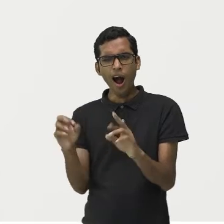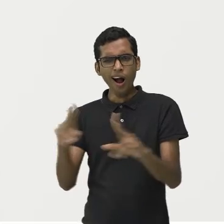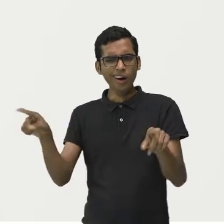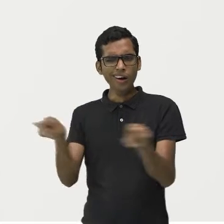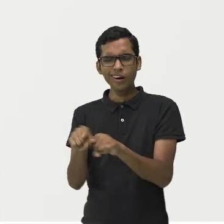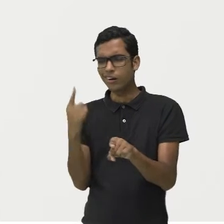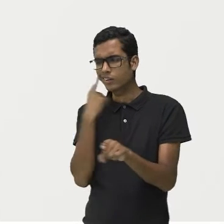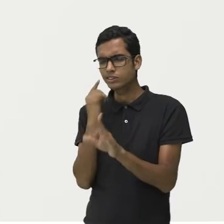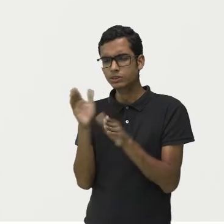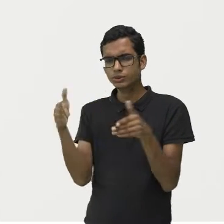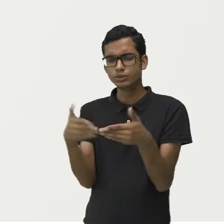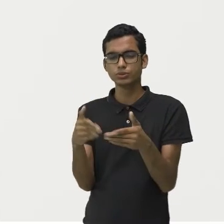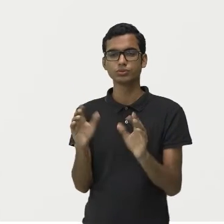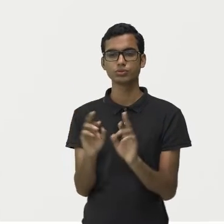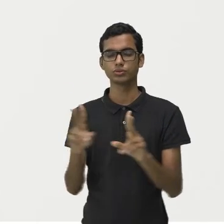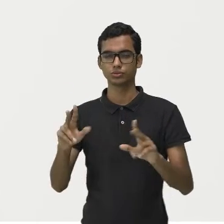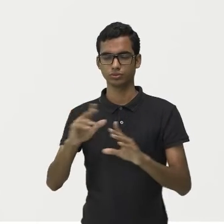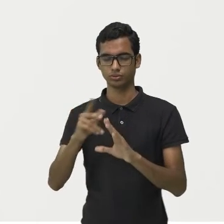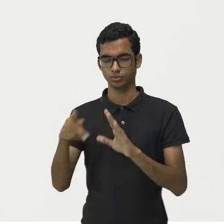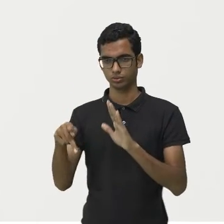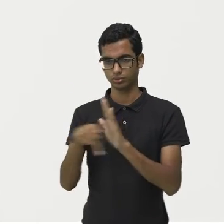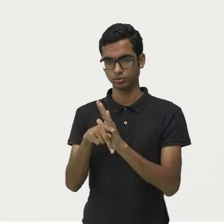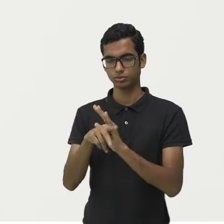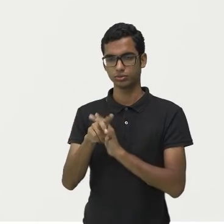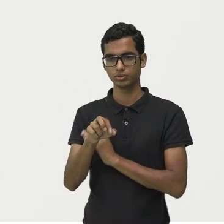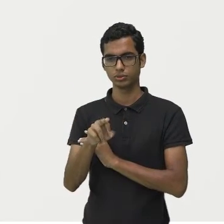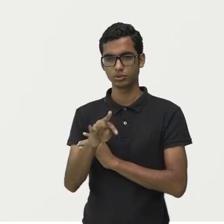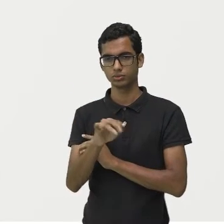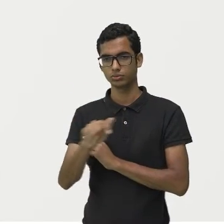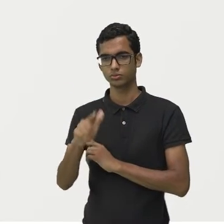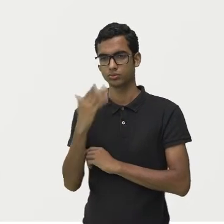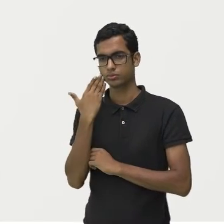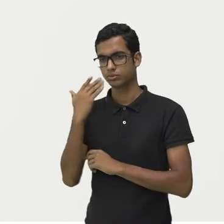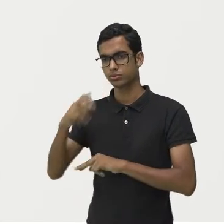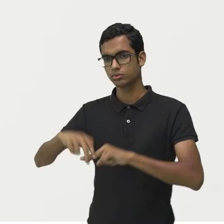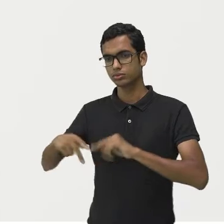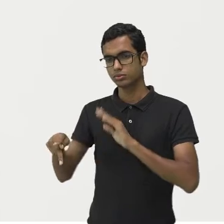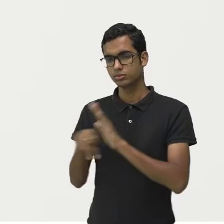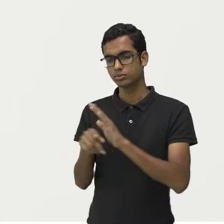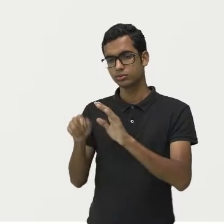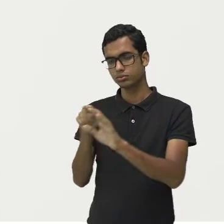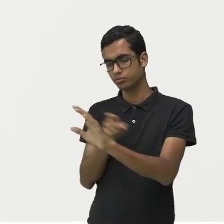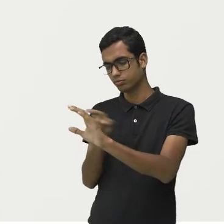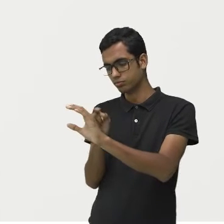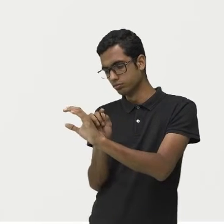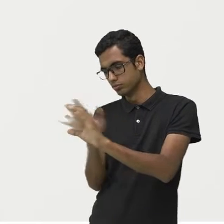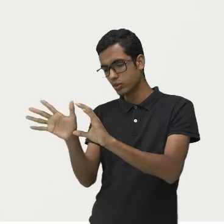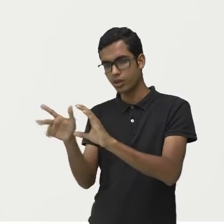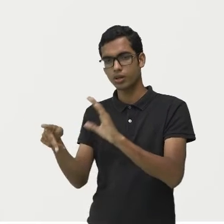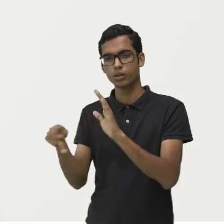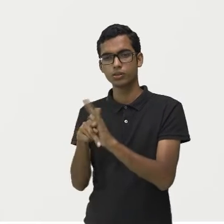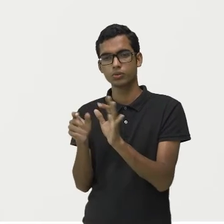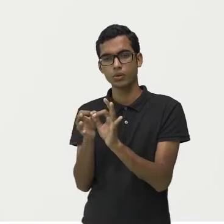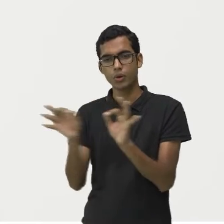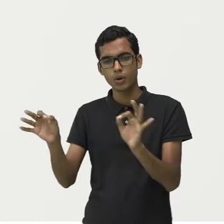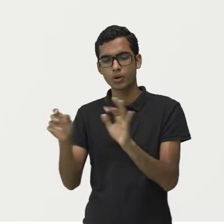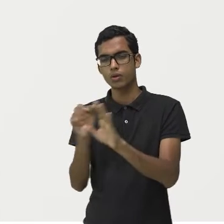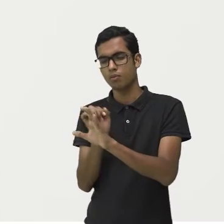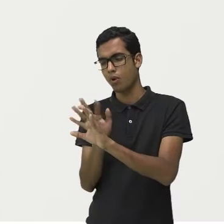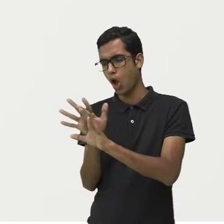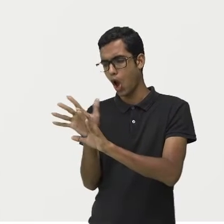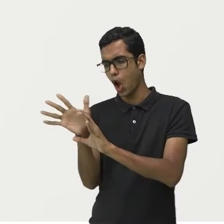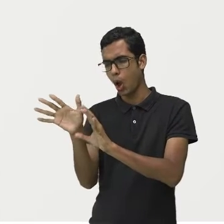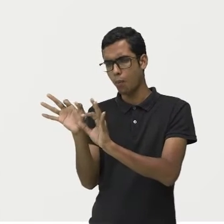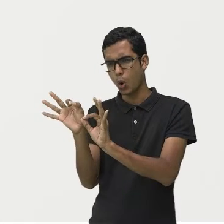divergente e o foco dele é um foco virtual. Isso porque esse ponto só é definido pelo prolongamento dos